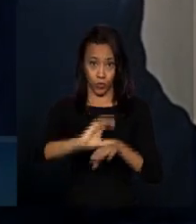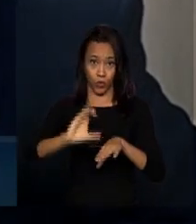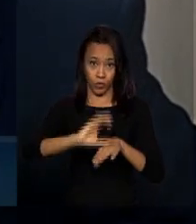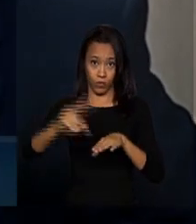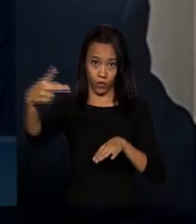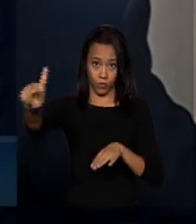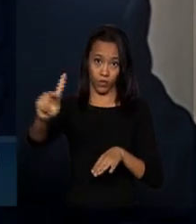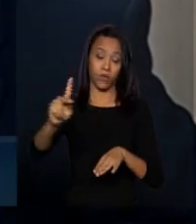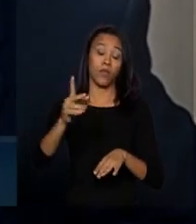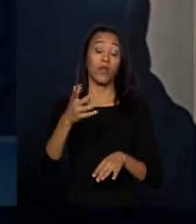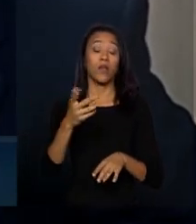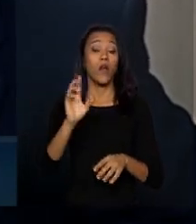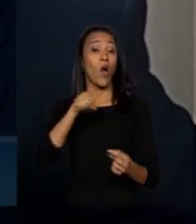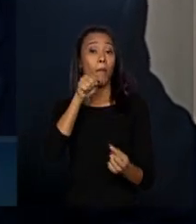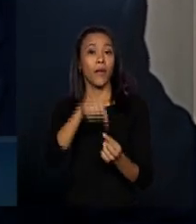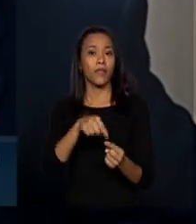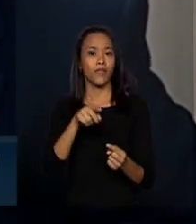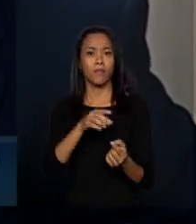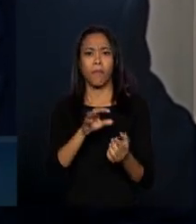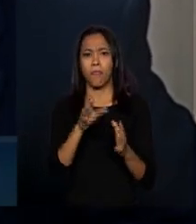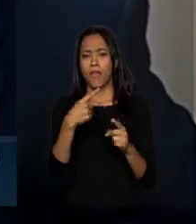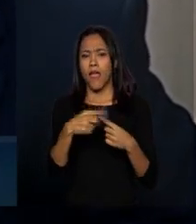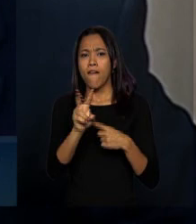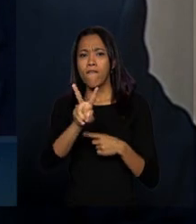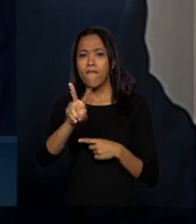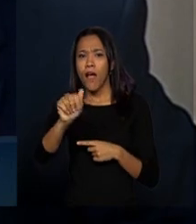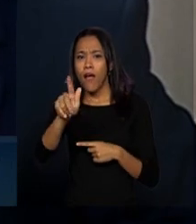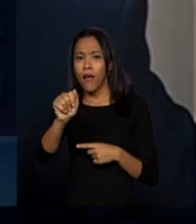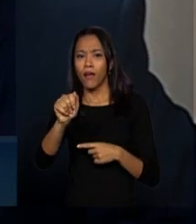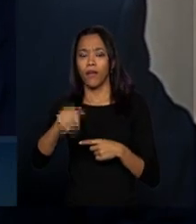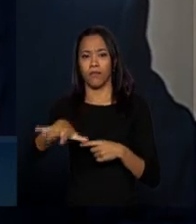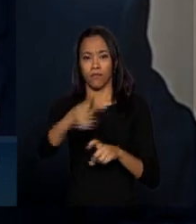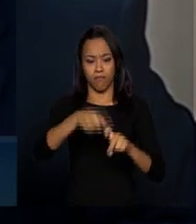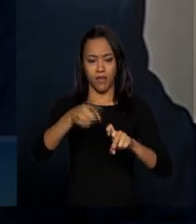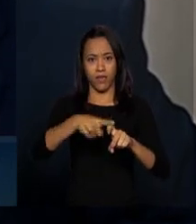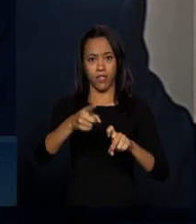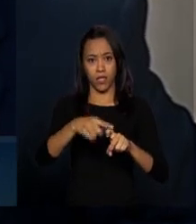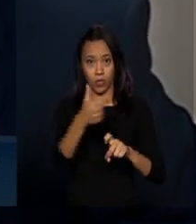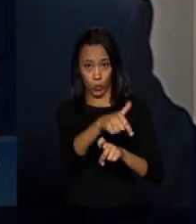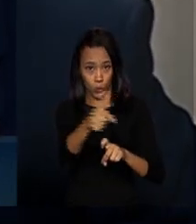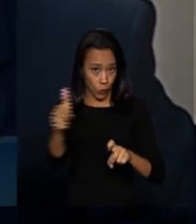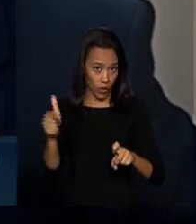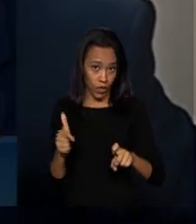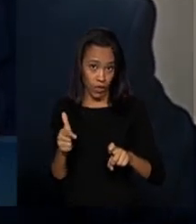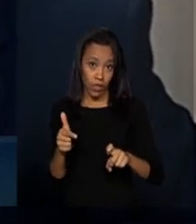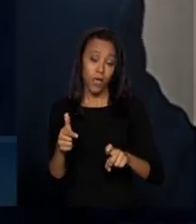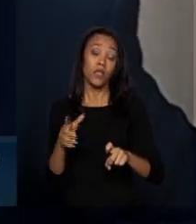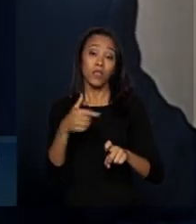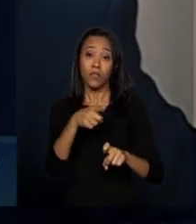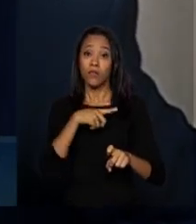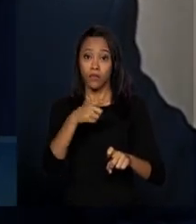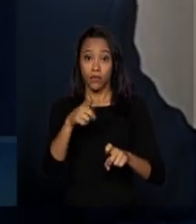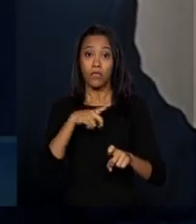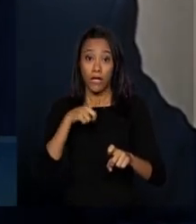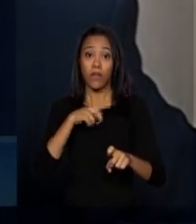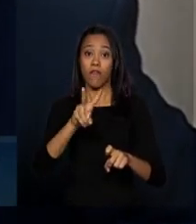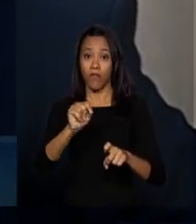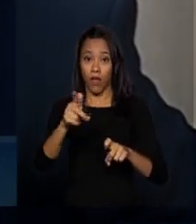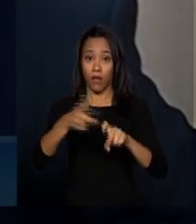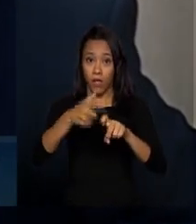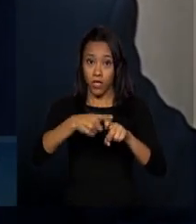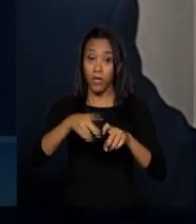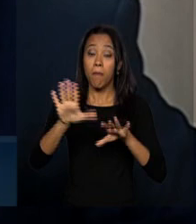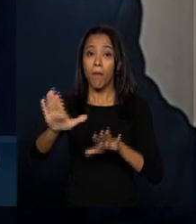a seguinte meta: nenhuma vaga de graduação mais sem a correspondente vaga em programa de residência médica. A lei